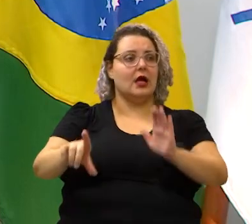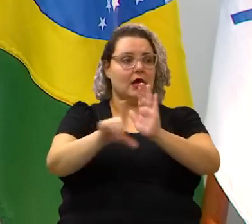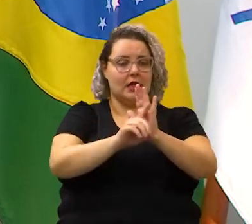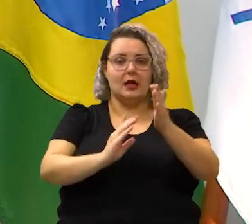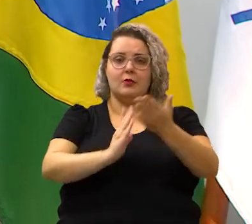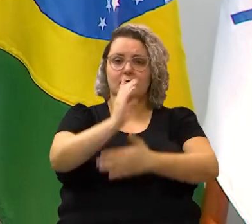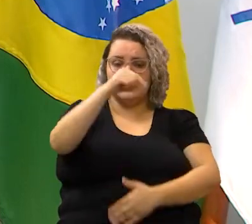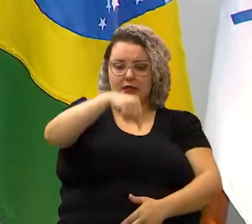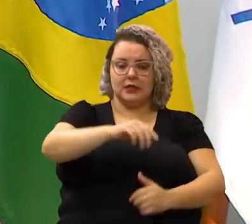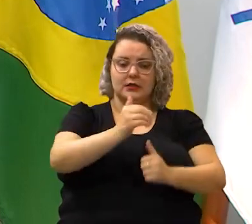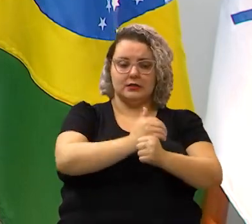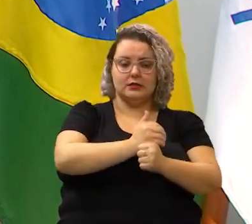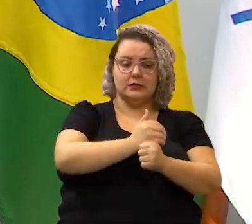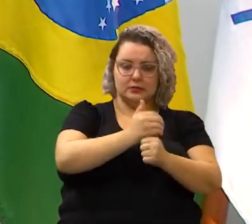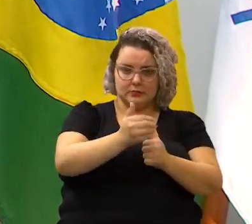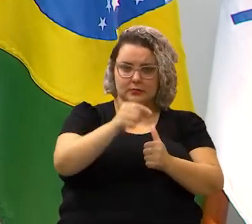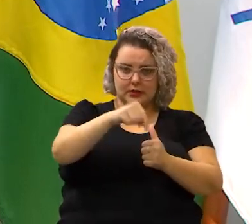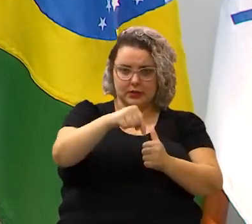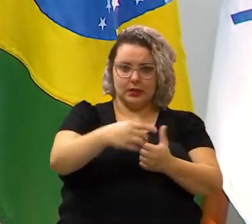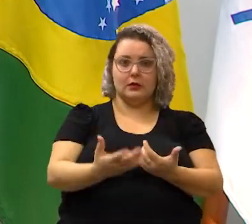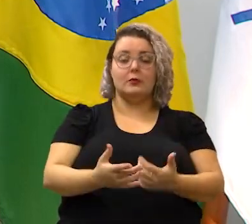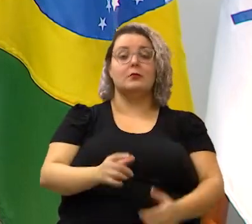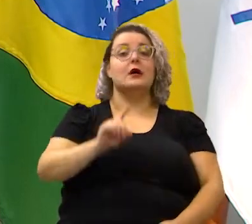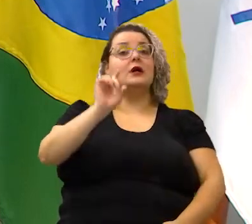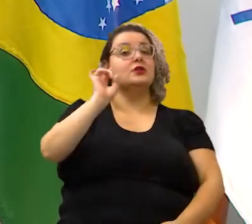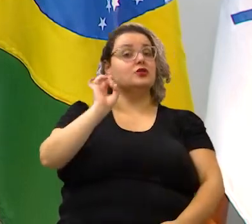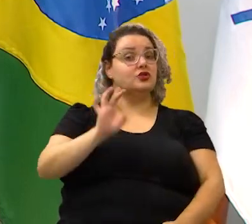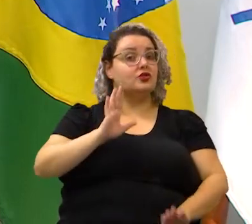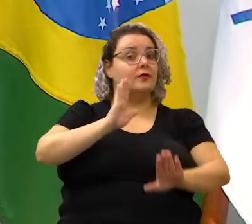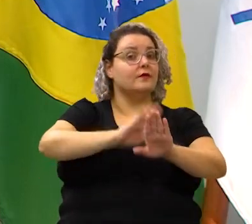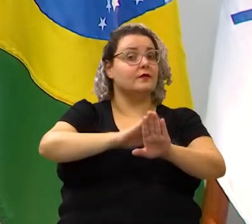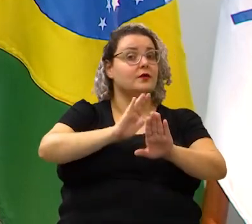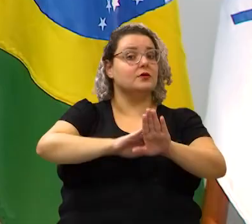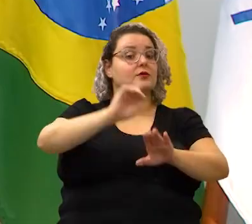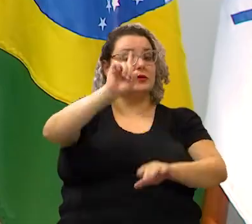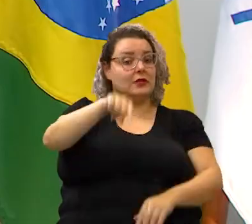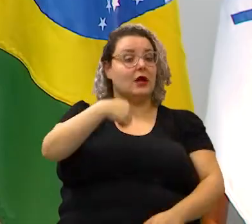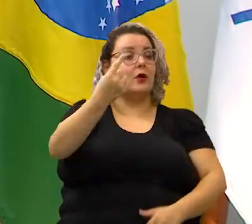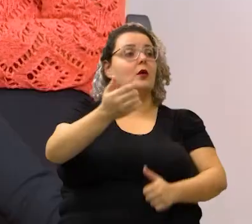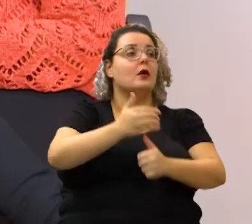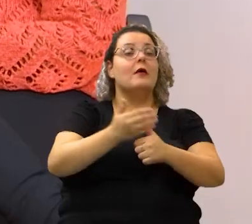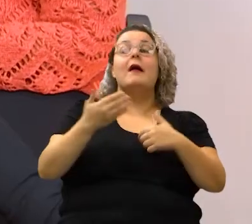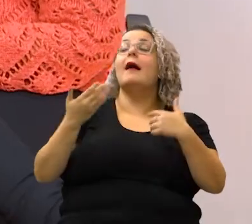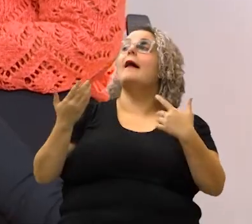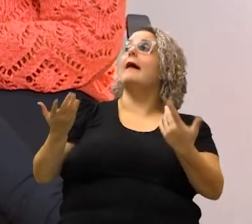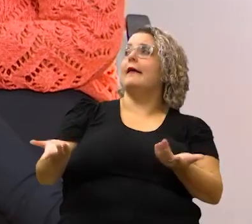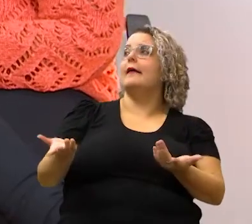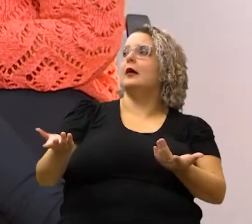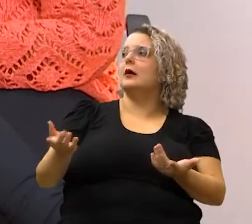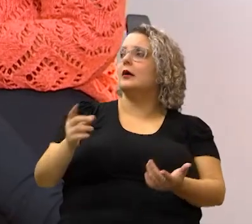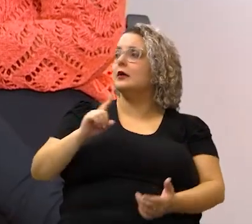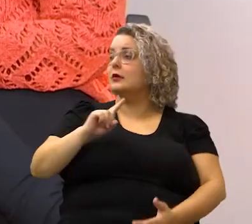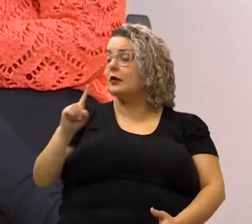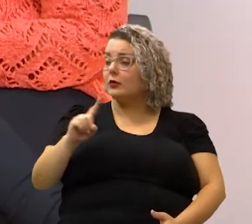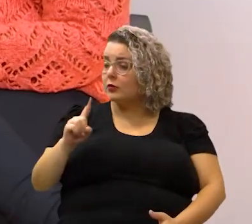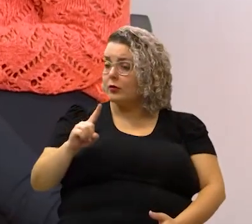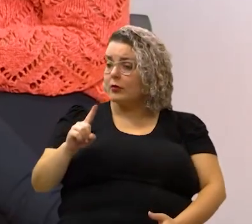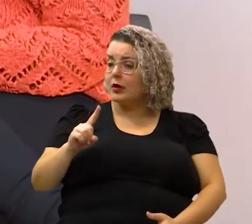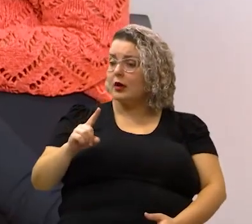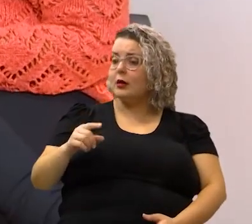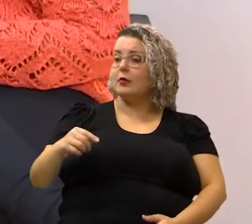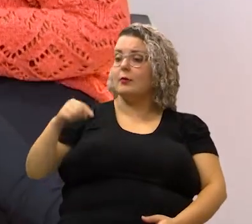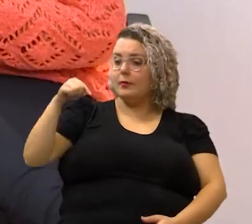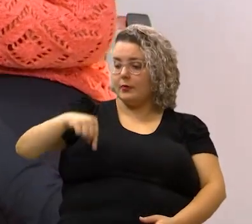aprovada nessa legislatura mas ela só vai ter efeito a partir da próxima legislatura Ah então digamos assim não